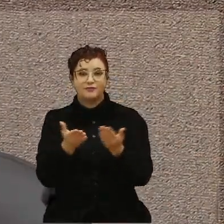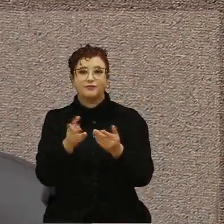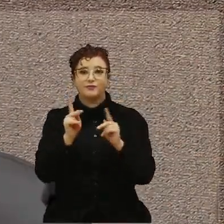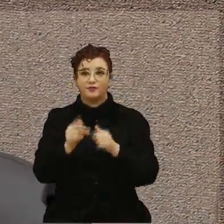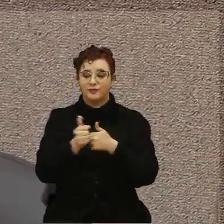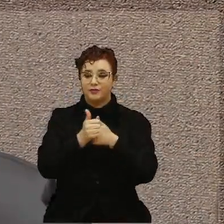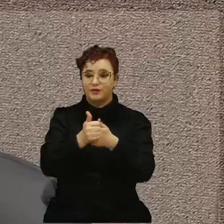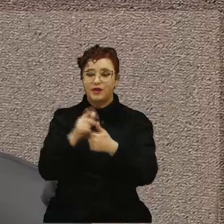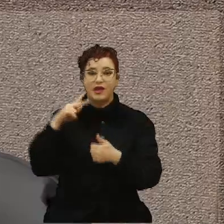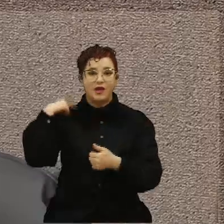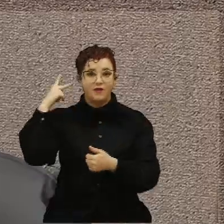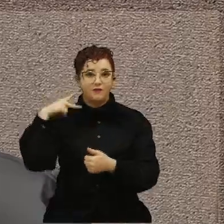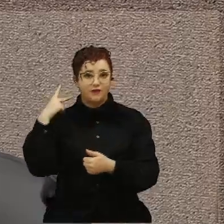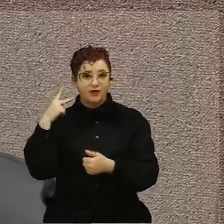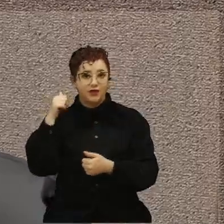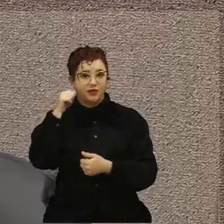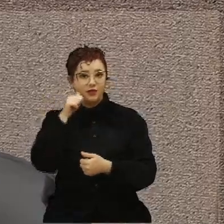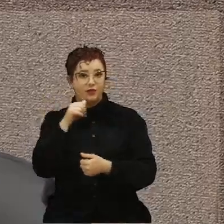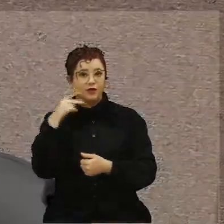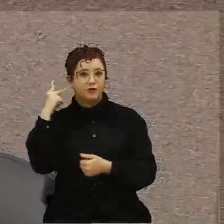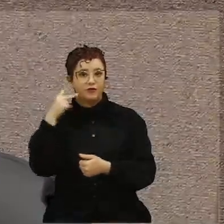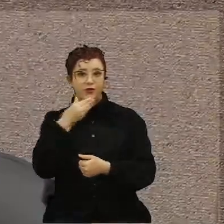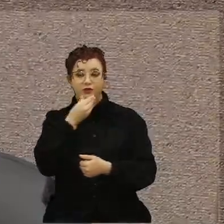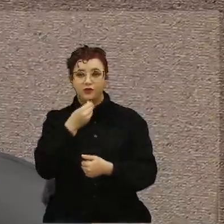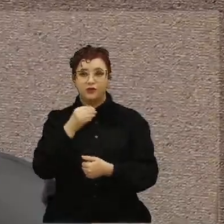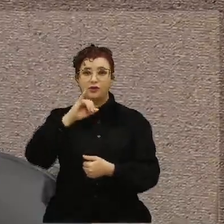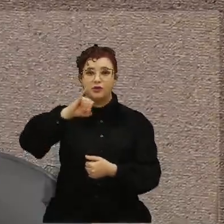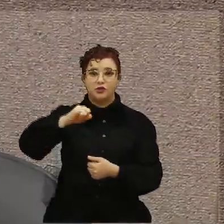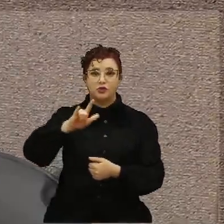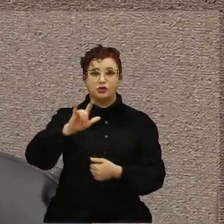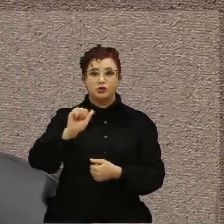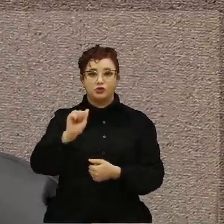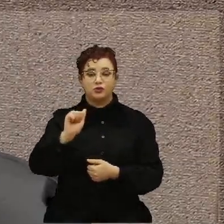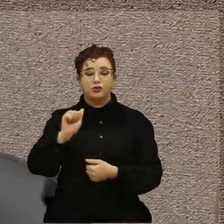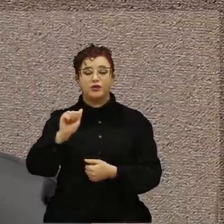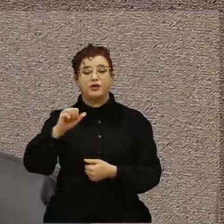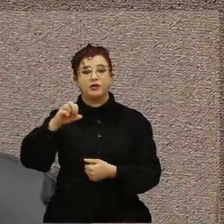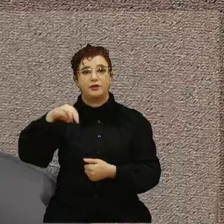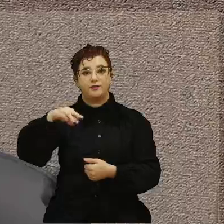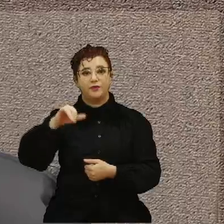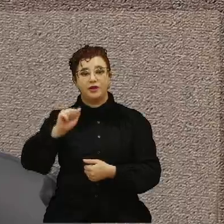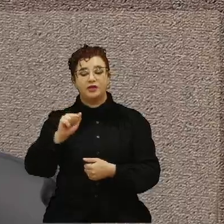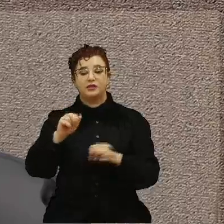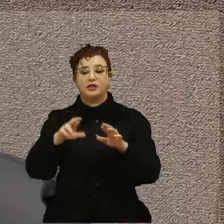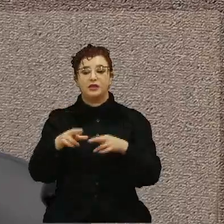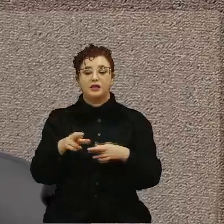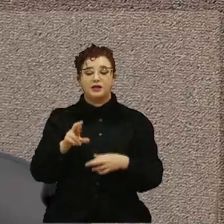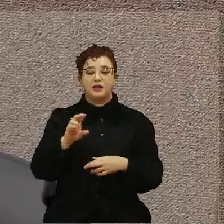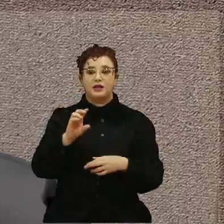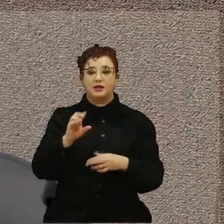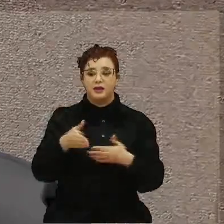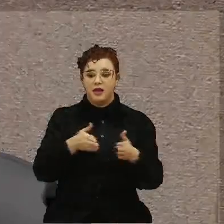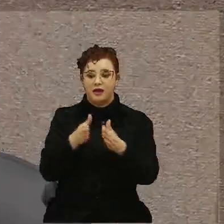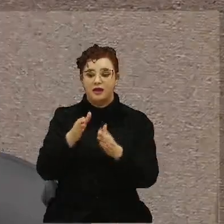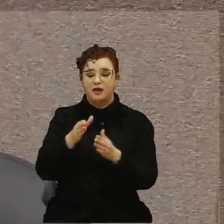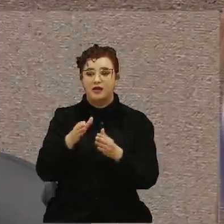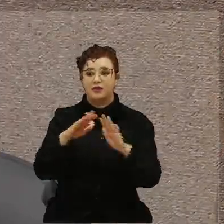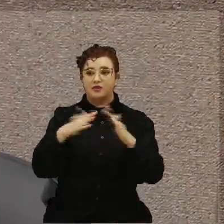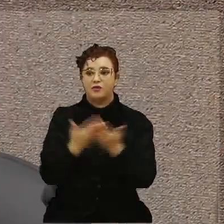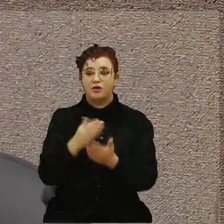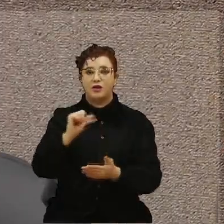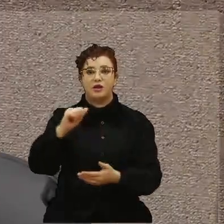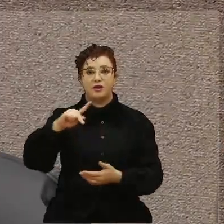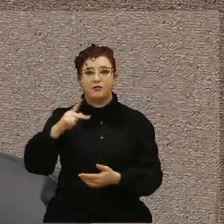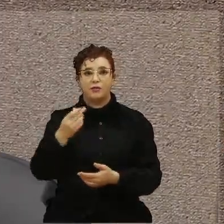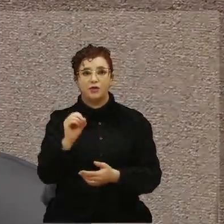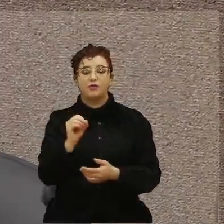as nossas vereadoras, vereadora e vereadora suplente, a Júlia Maísa, da Rede Caminho, sejam muito bem-vindas, a prof, vai ser uma alegria ter vocês conosco para